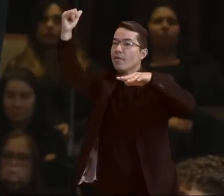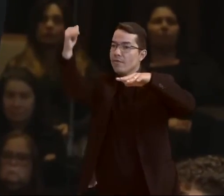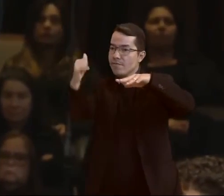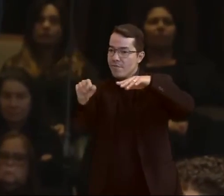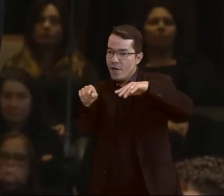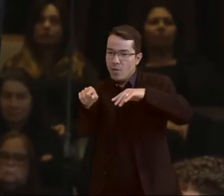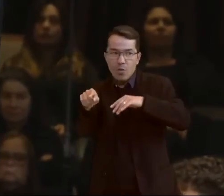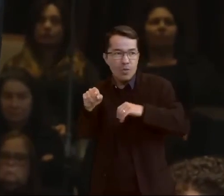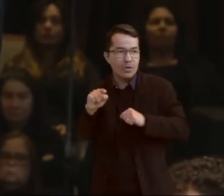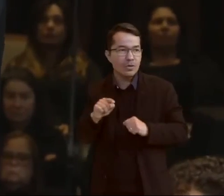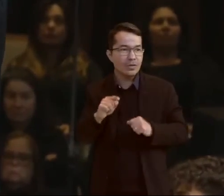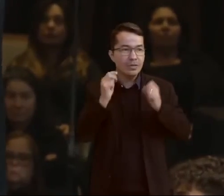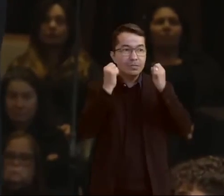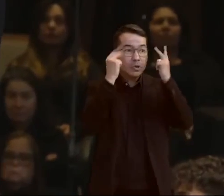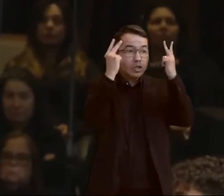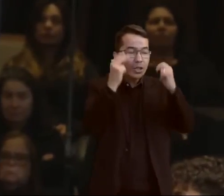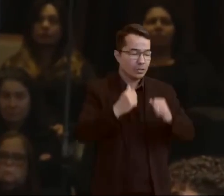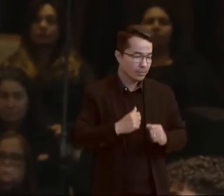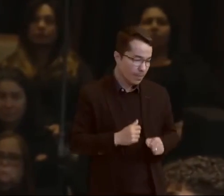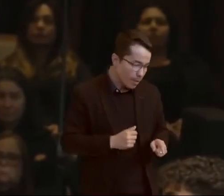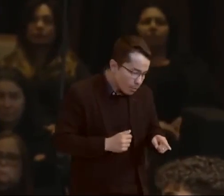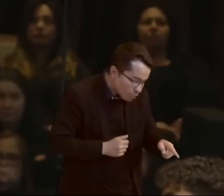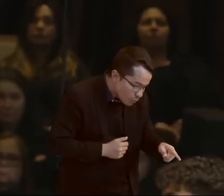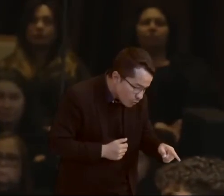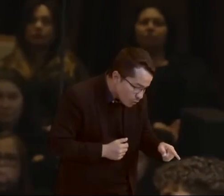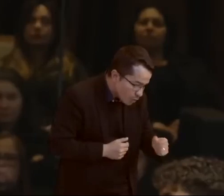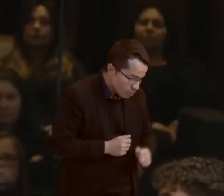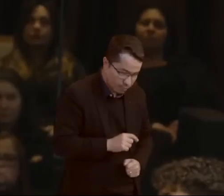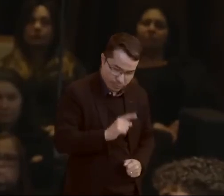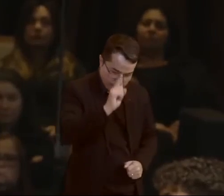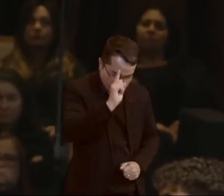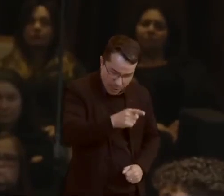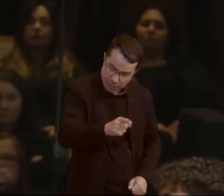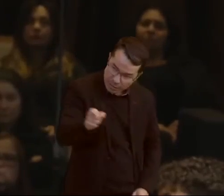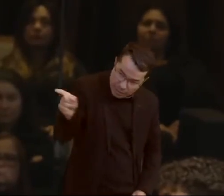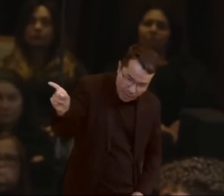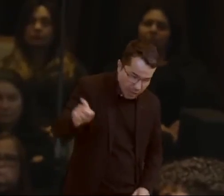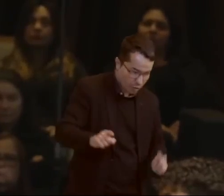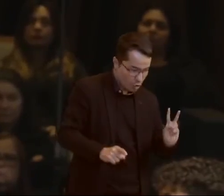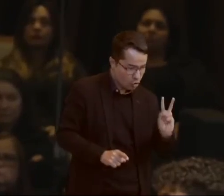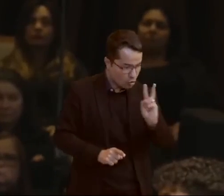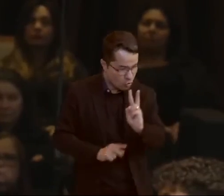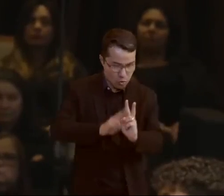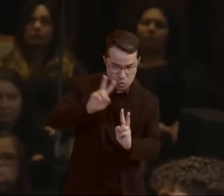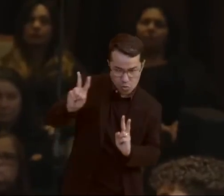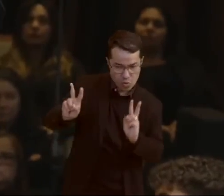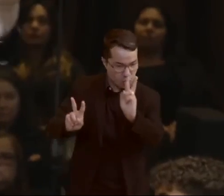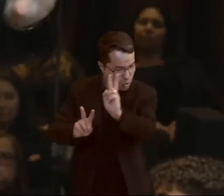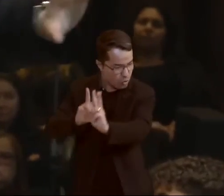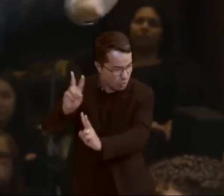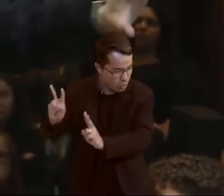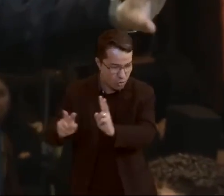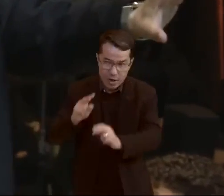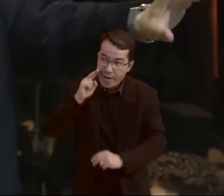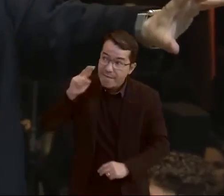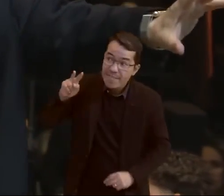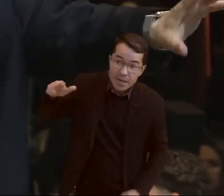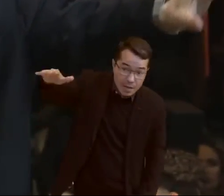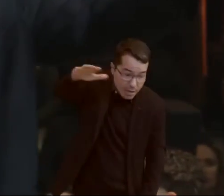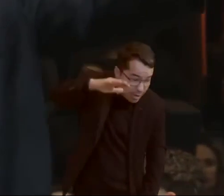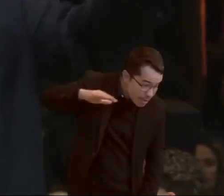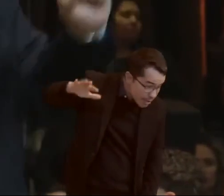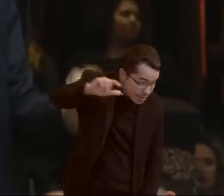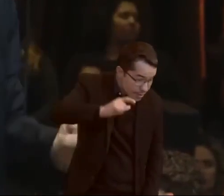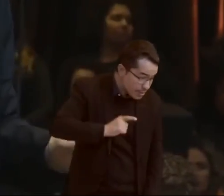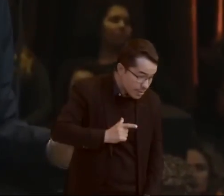Moisés, manda os espiões verem a terra, checarem a terra, para ver se essa terra, ela é a terra que